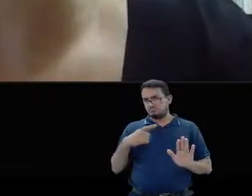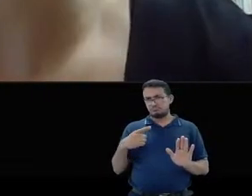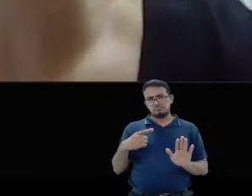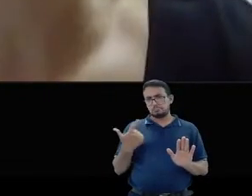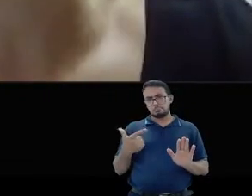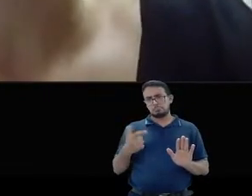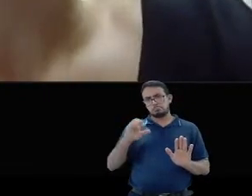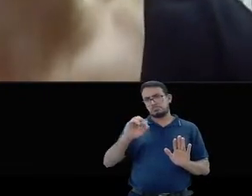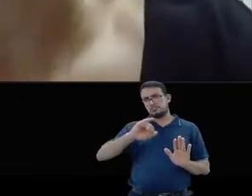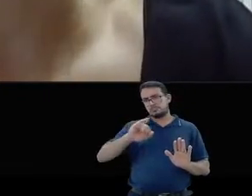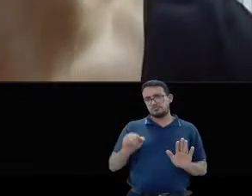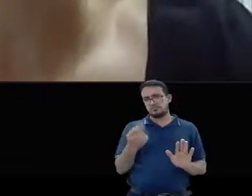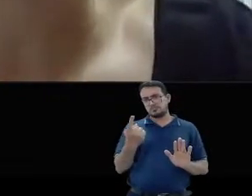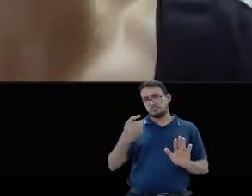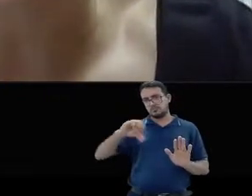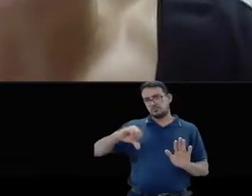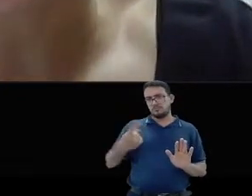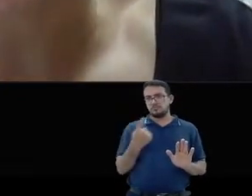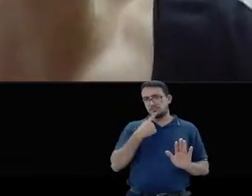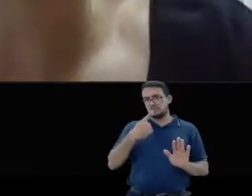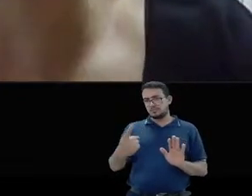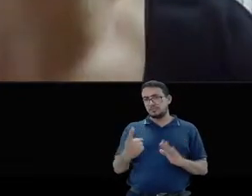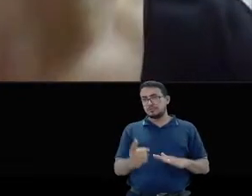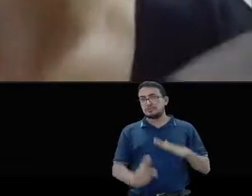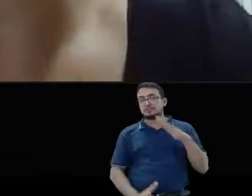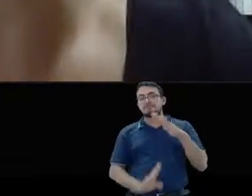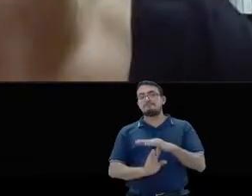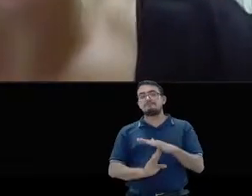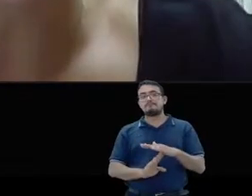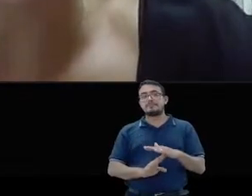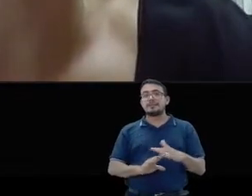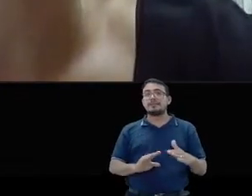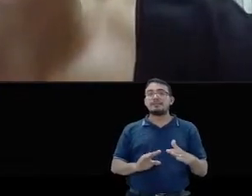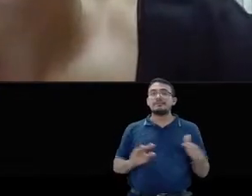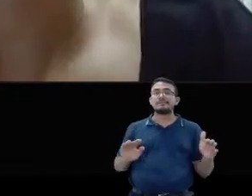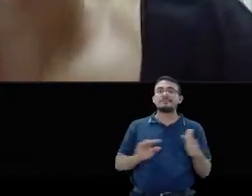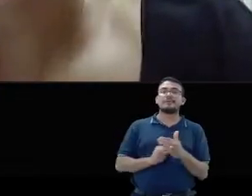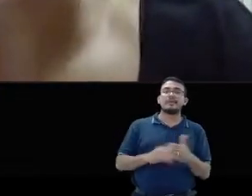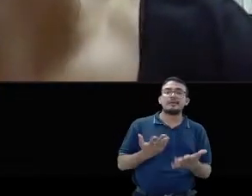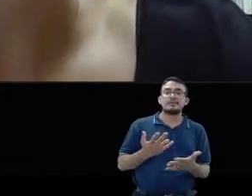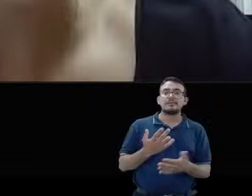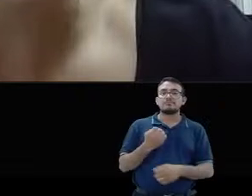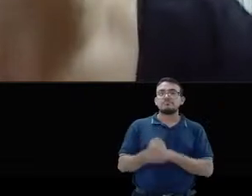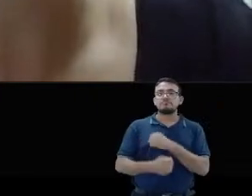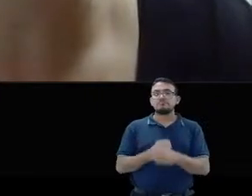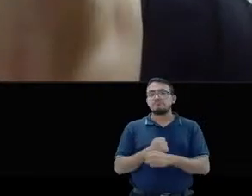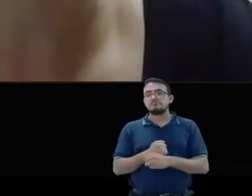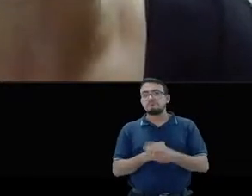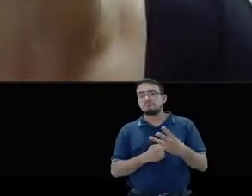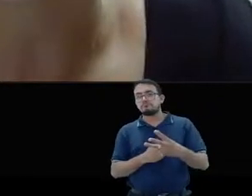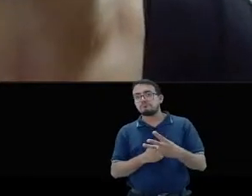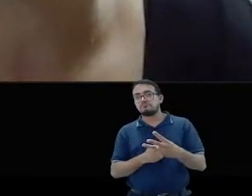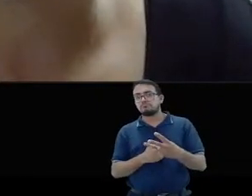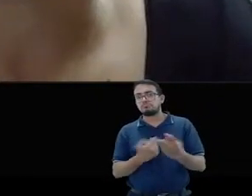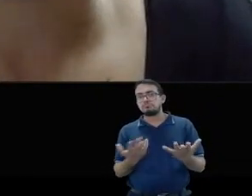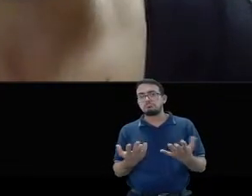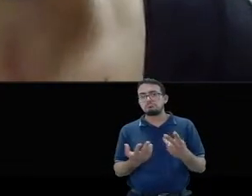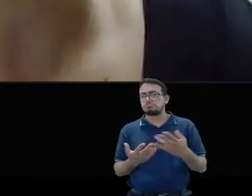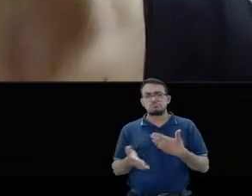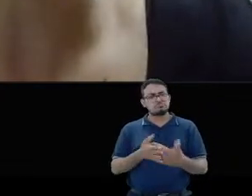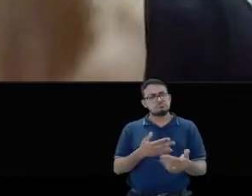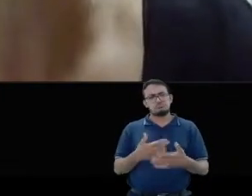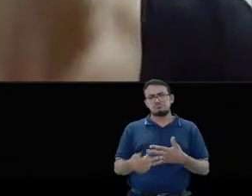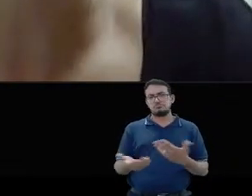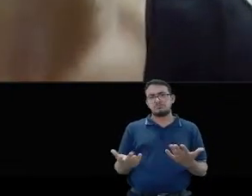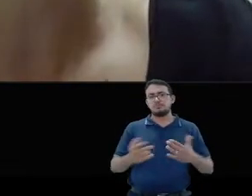Ela não fala assim, o contrato de empreitada deve perdurar por 3 anos. Né? A Klabin é uma empresa gigantesca.